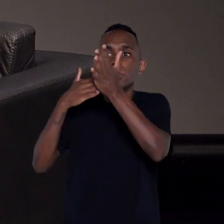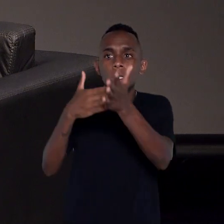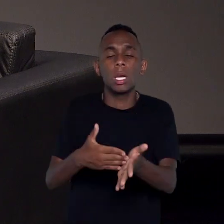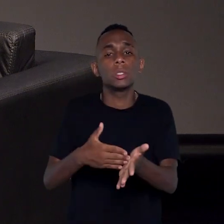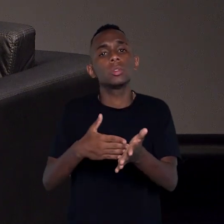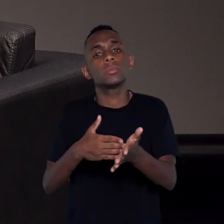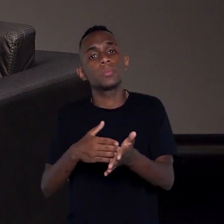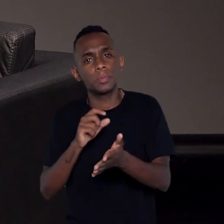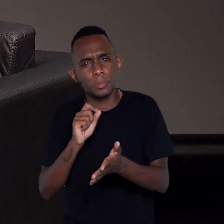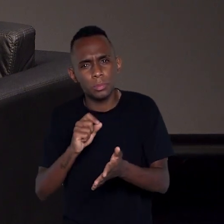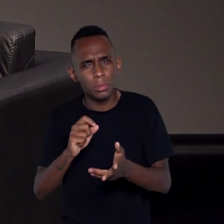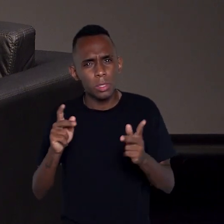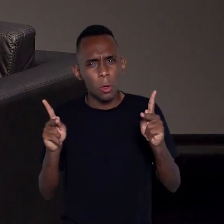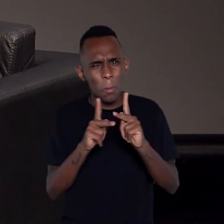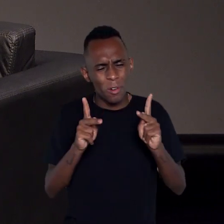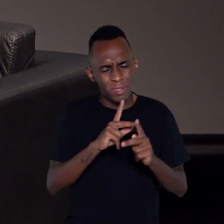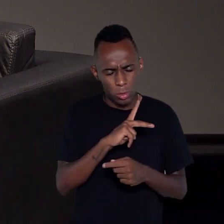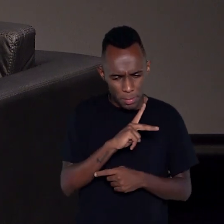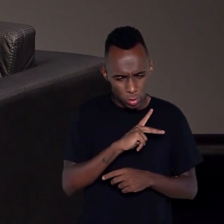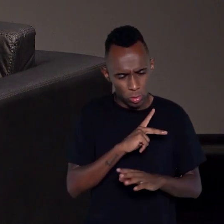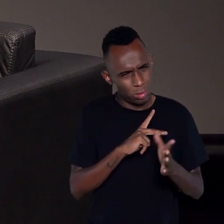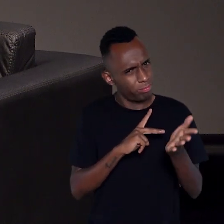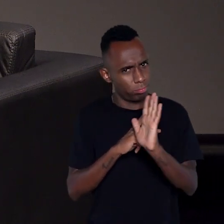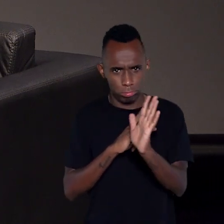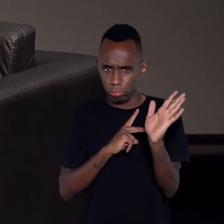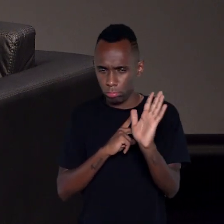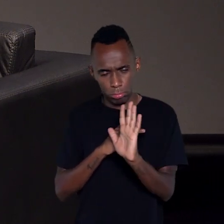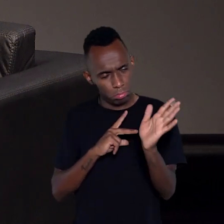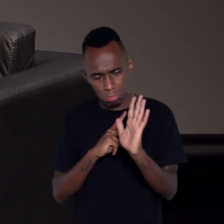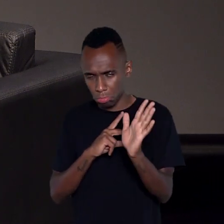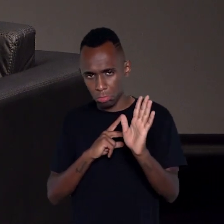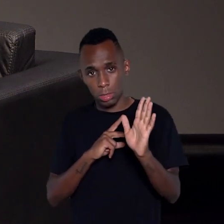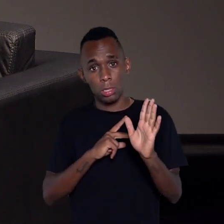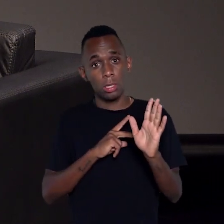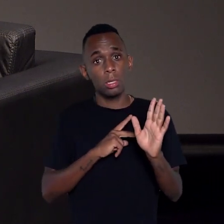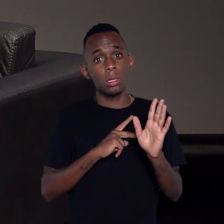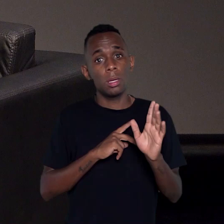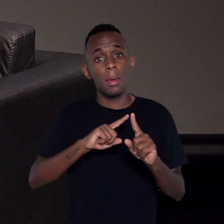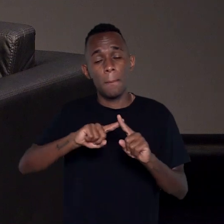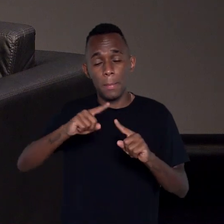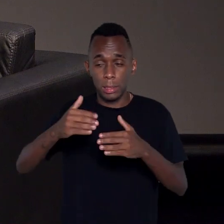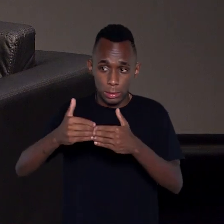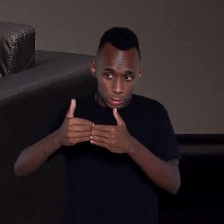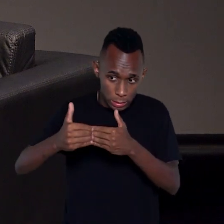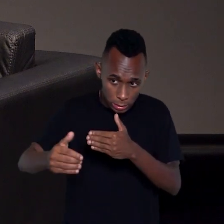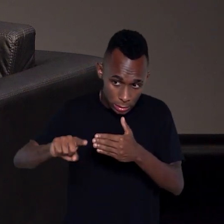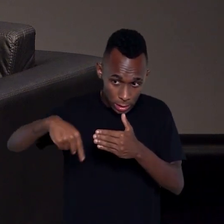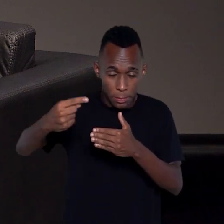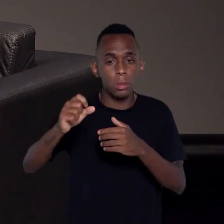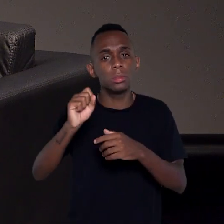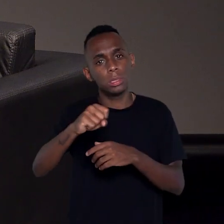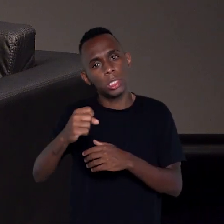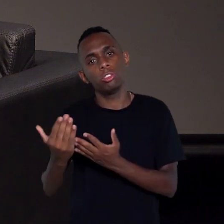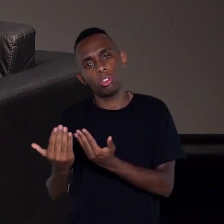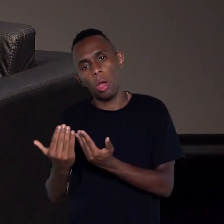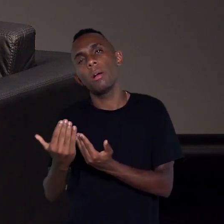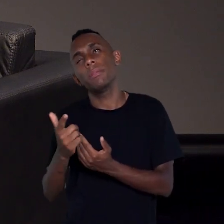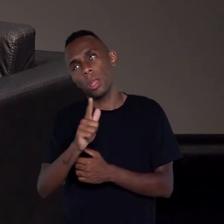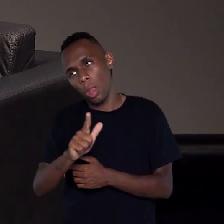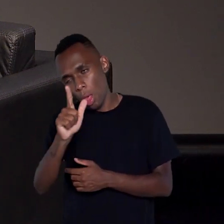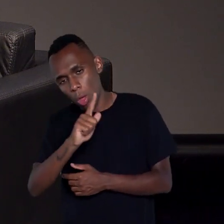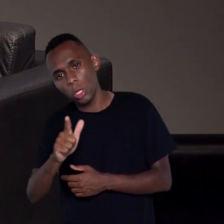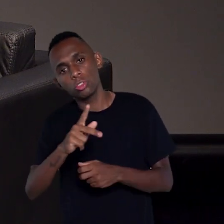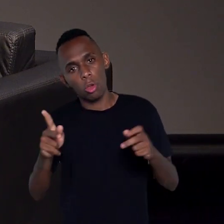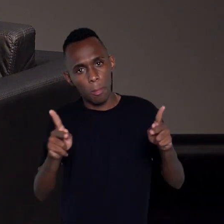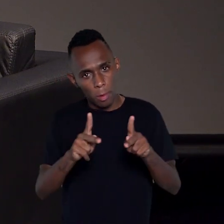guiado. Não foi uma professora em particular que me incutiu isto. Mais tarde, sim, quando eu já era adolescente, aí eu já